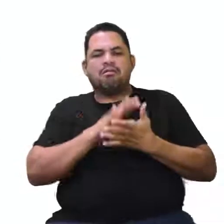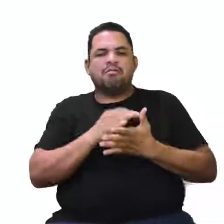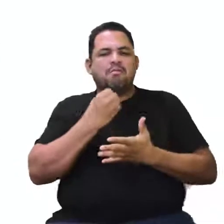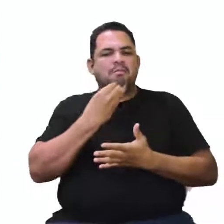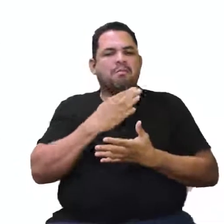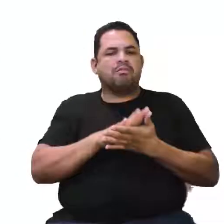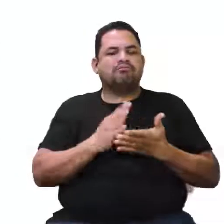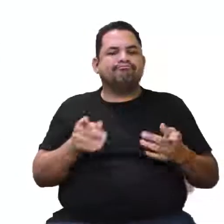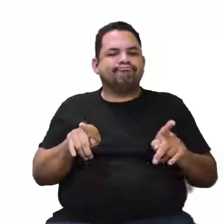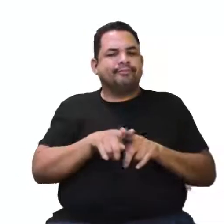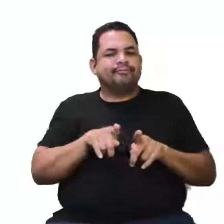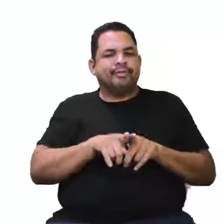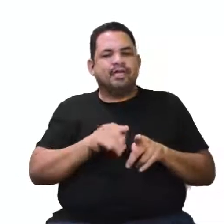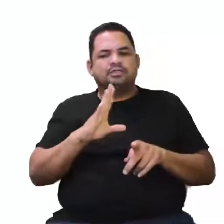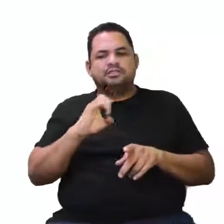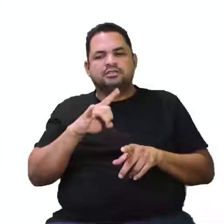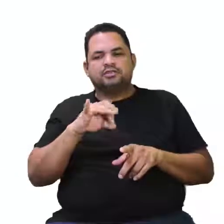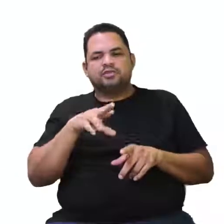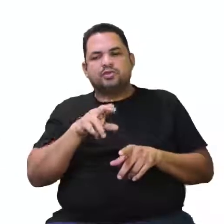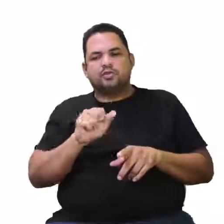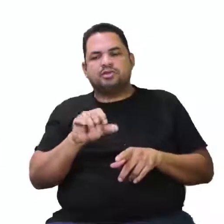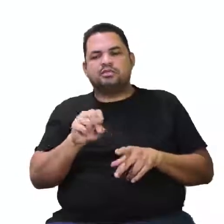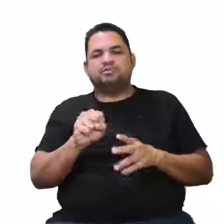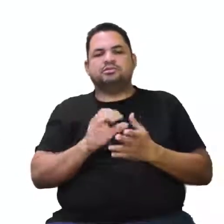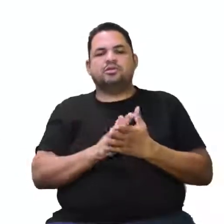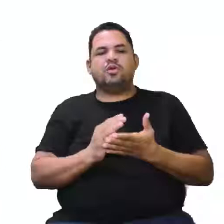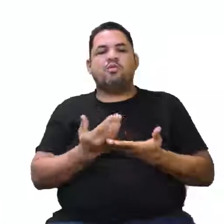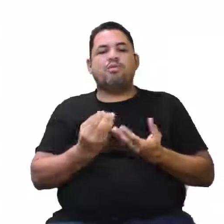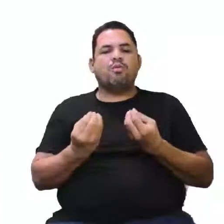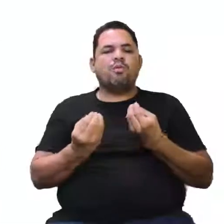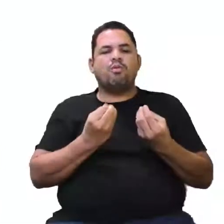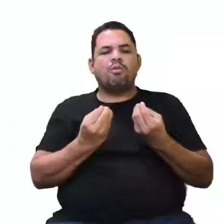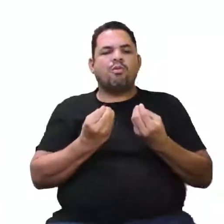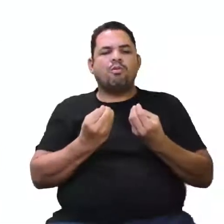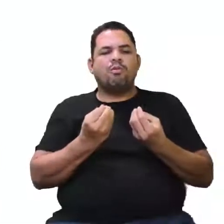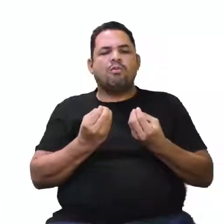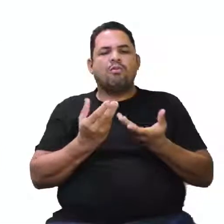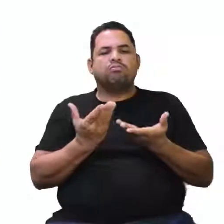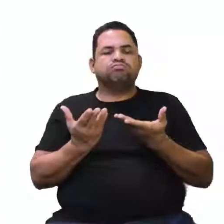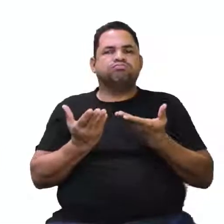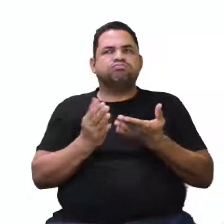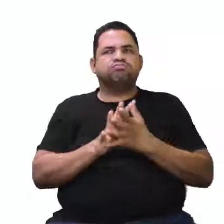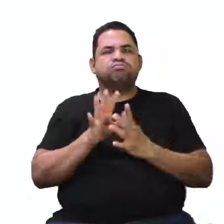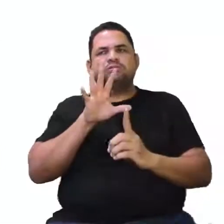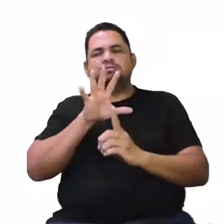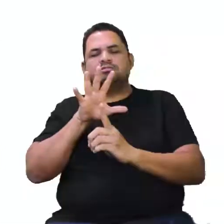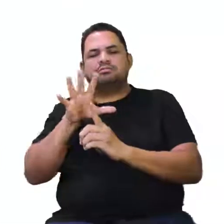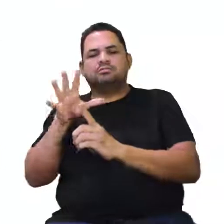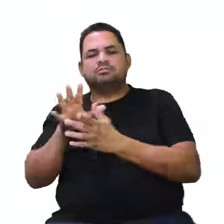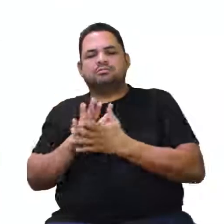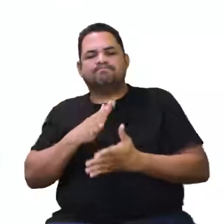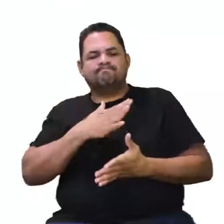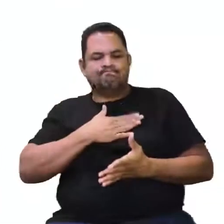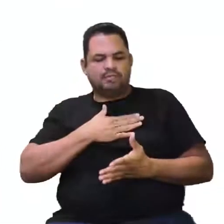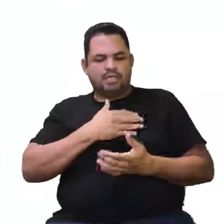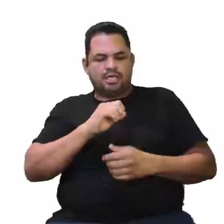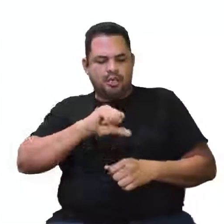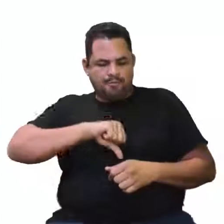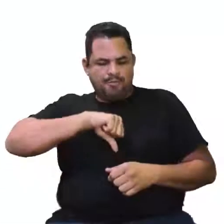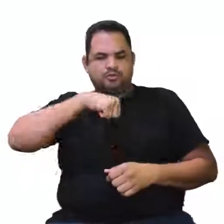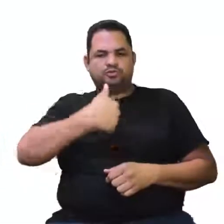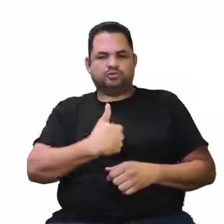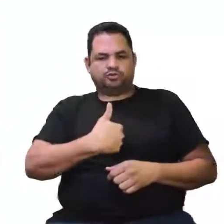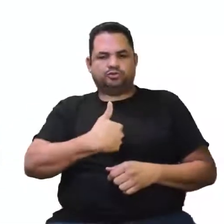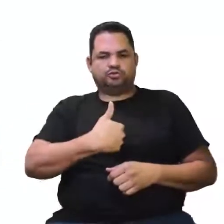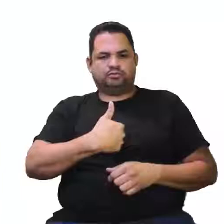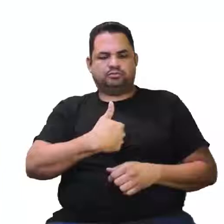elogios, até mesmo censura, né? Ou como que isso daí vai ou não influenciar a minha autoestima,